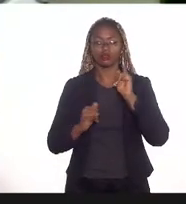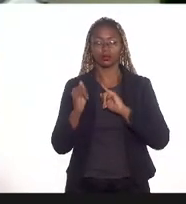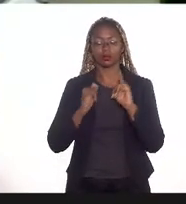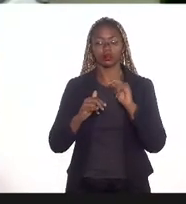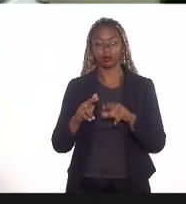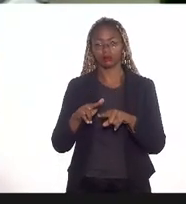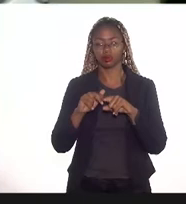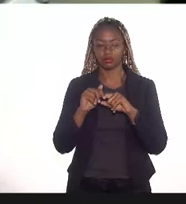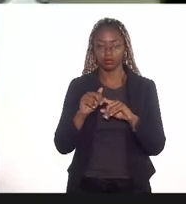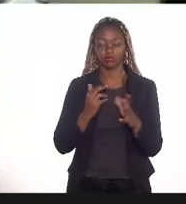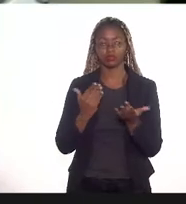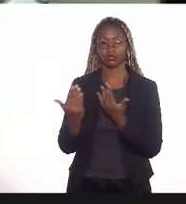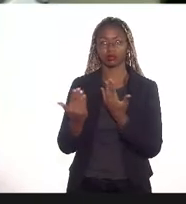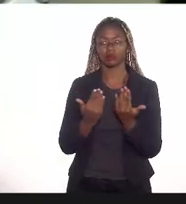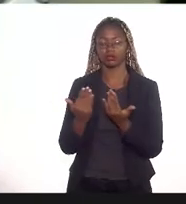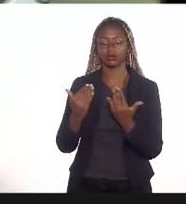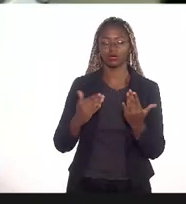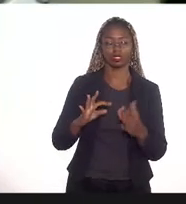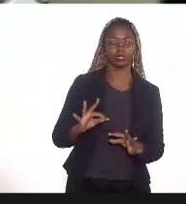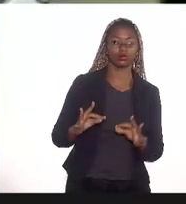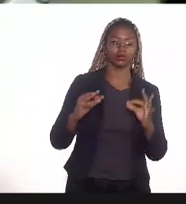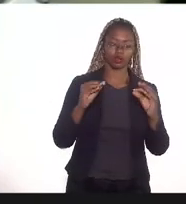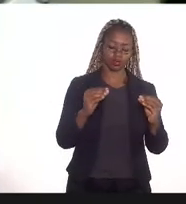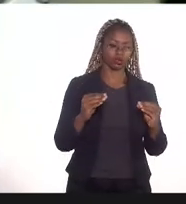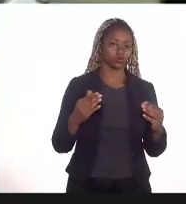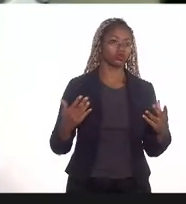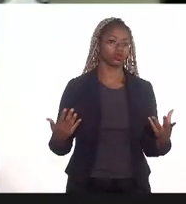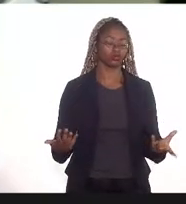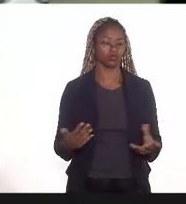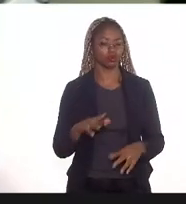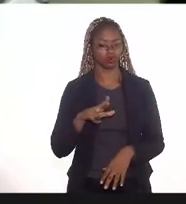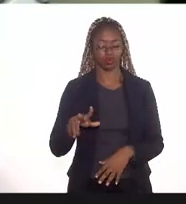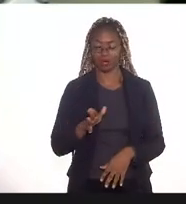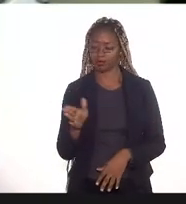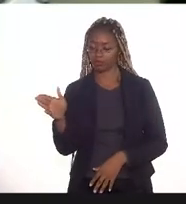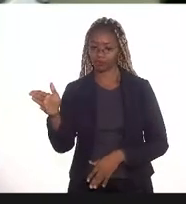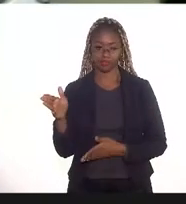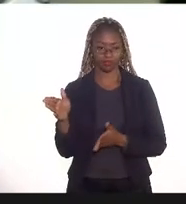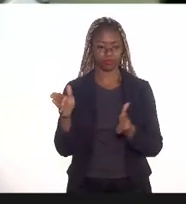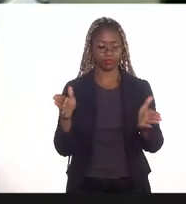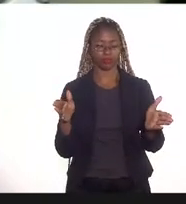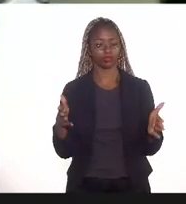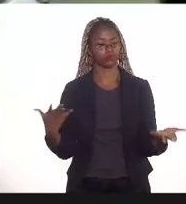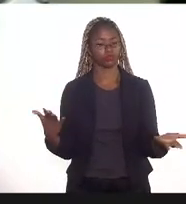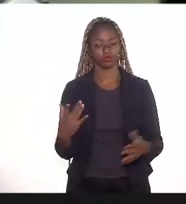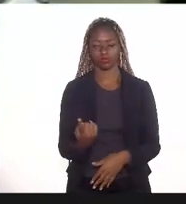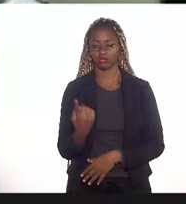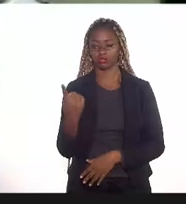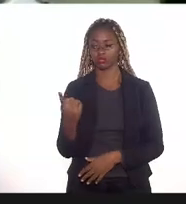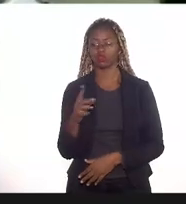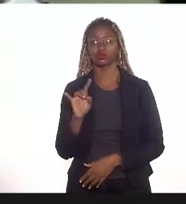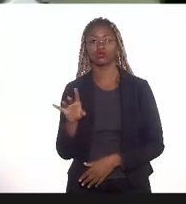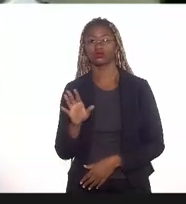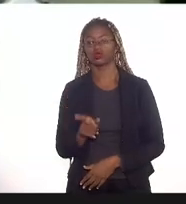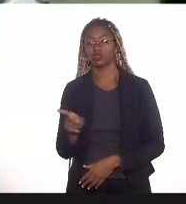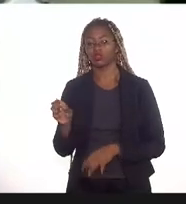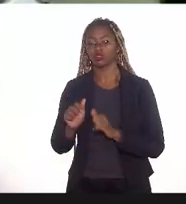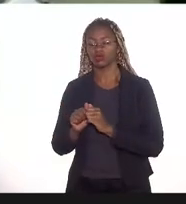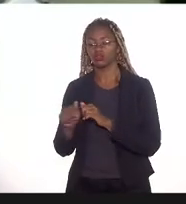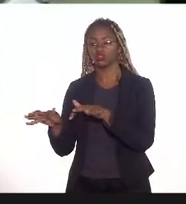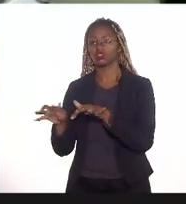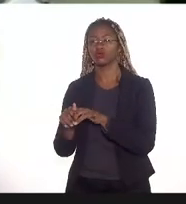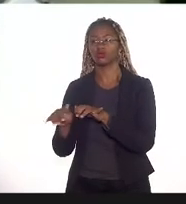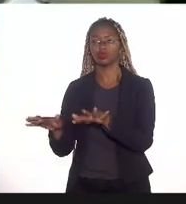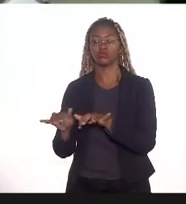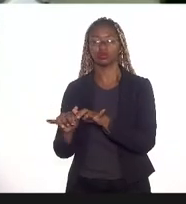ter um panorama global de todos os incentivos, não segmentado, ou seja, um segmento que seria o atacado à distribuição, que ficaria